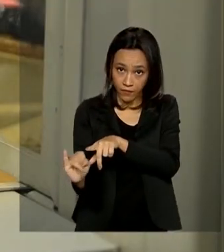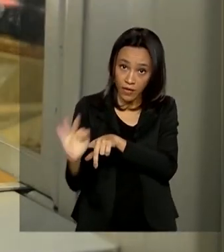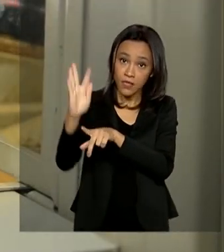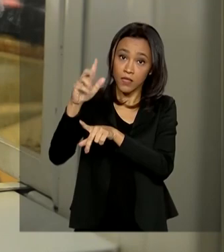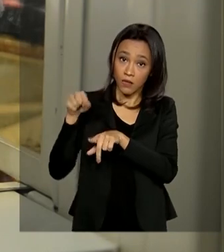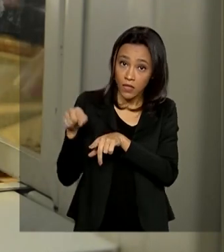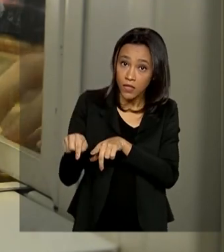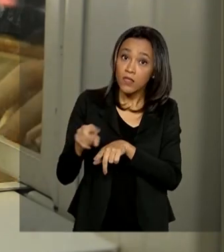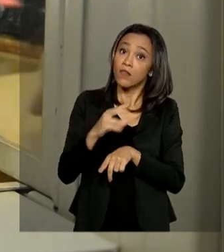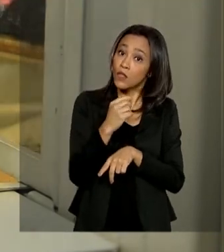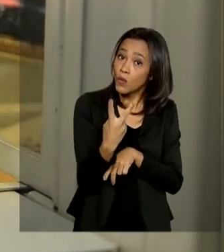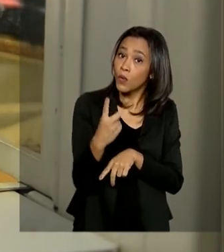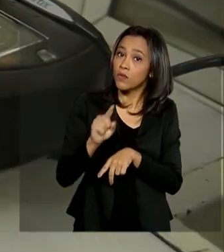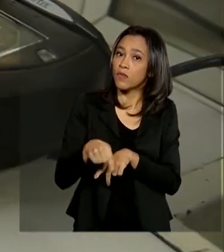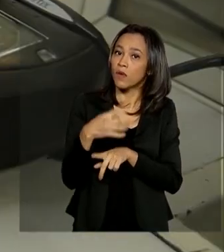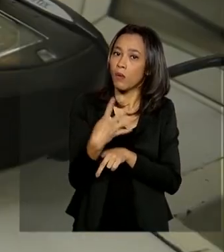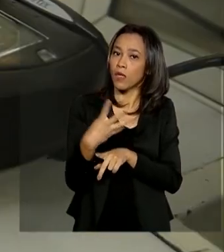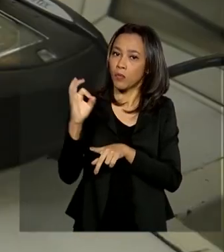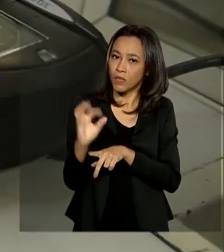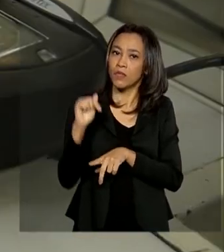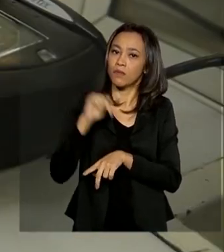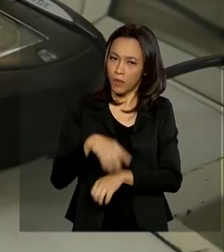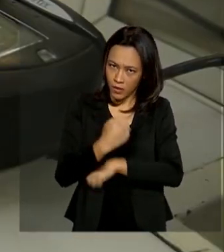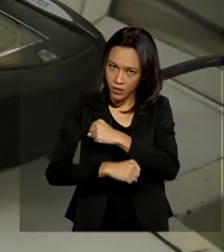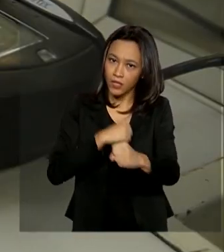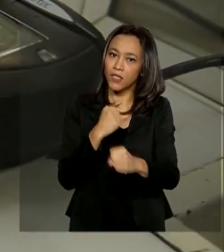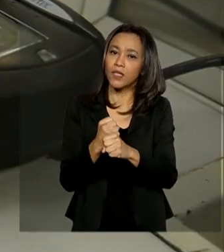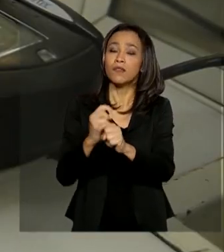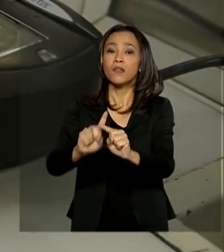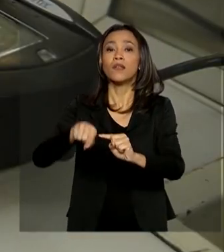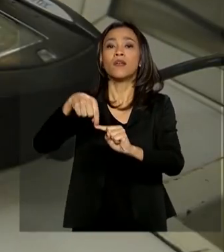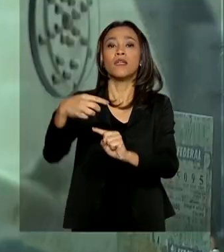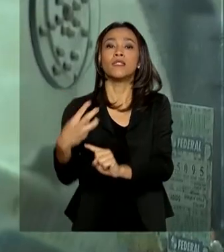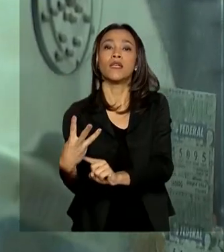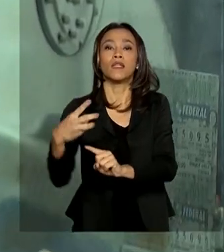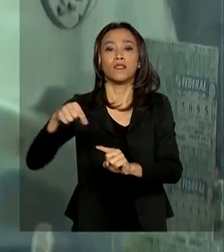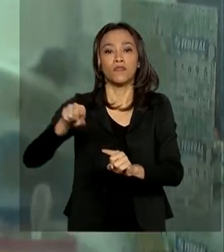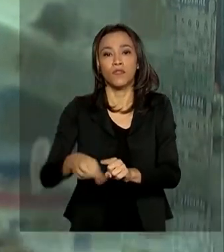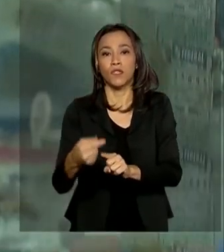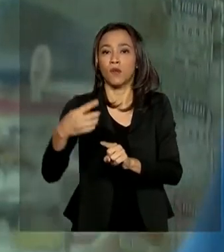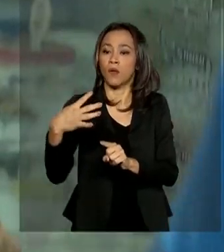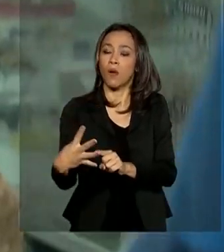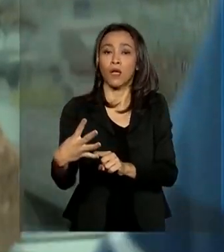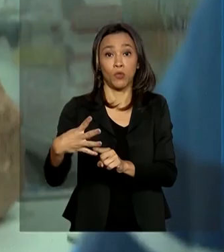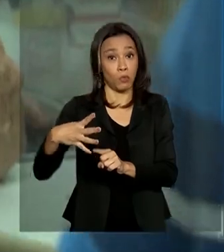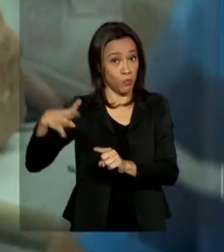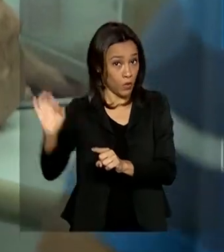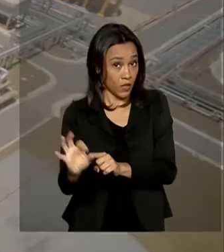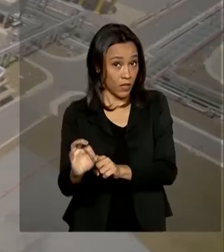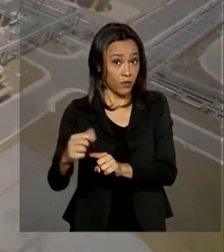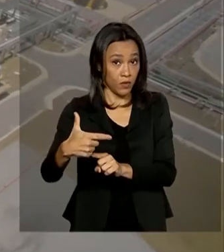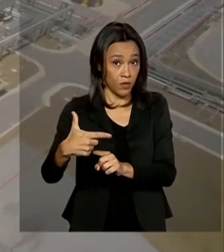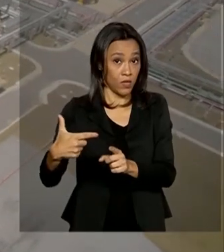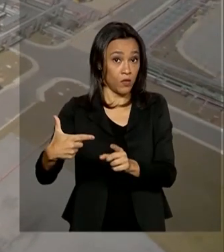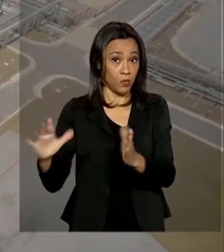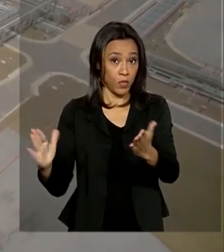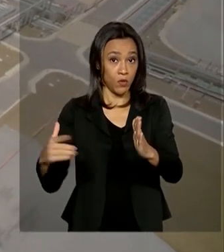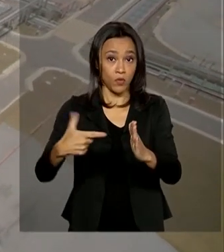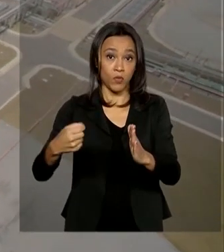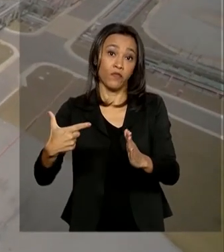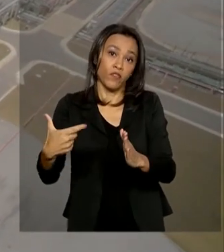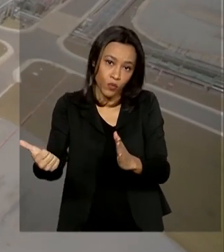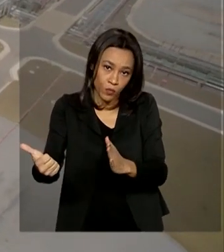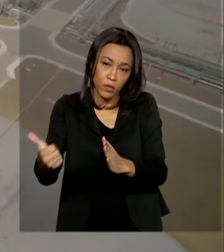deve ser de 2,4% neste ano e 3,4% em 2021, cenário que pode